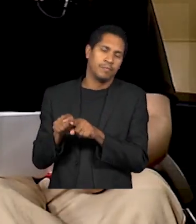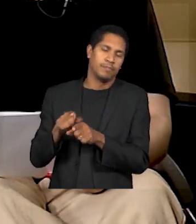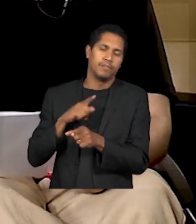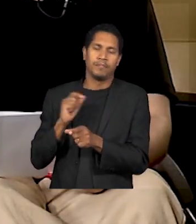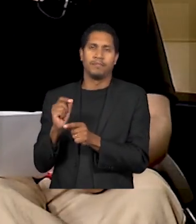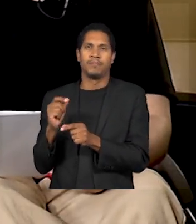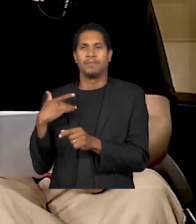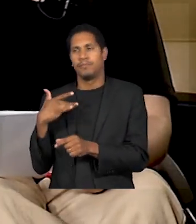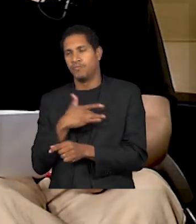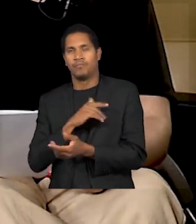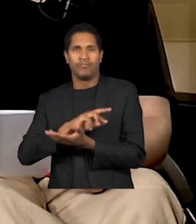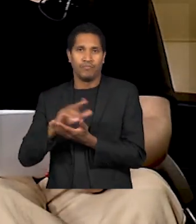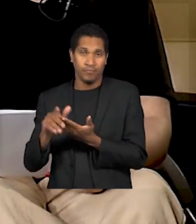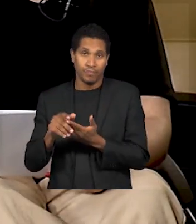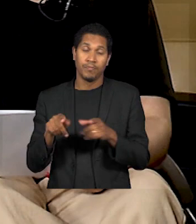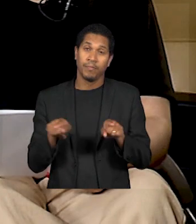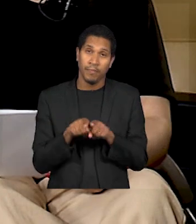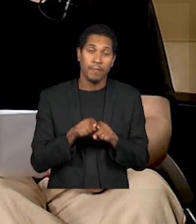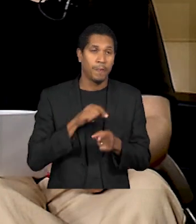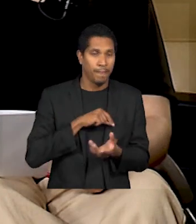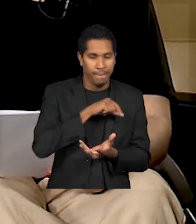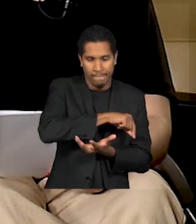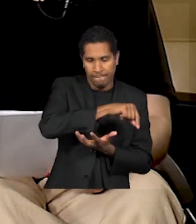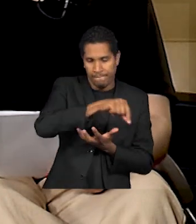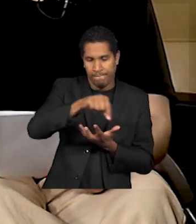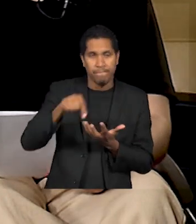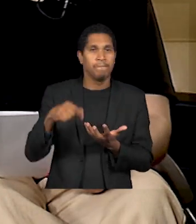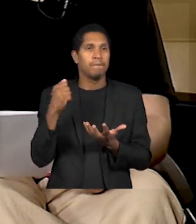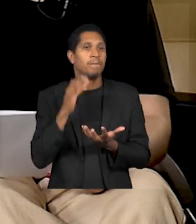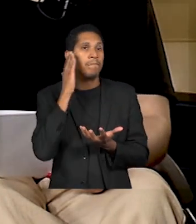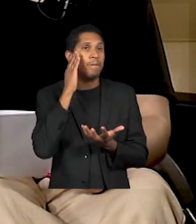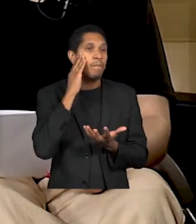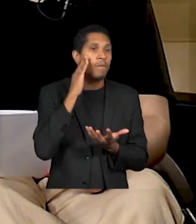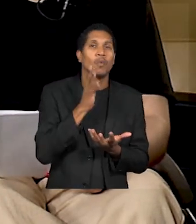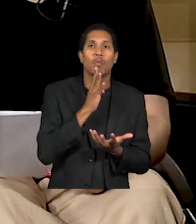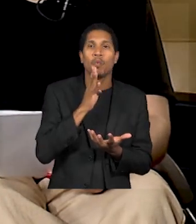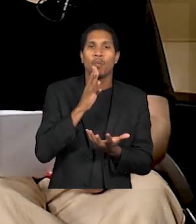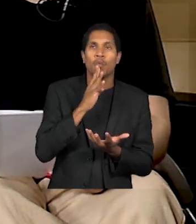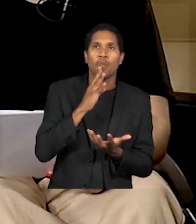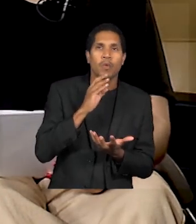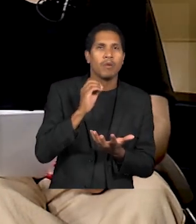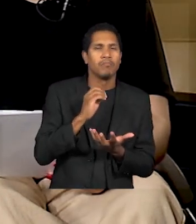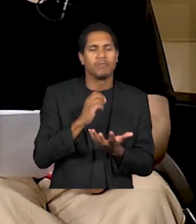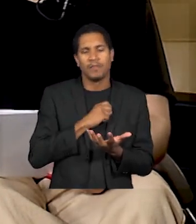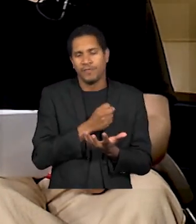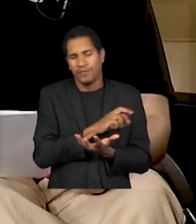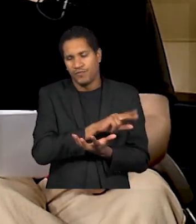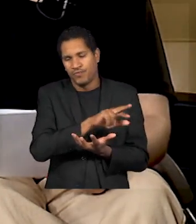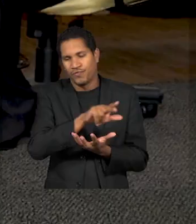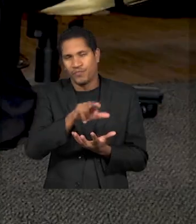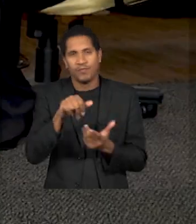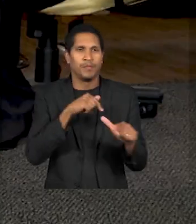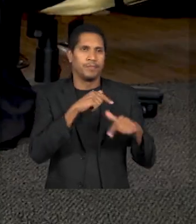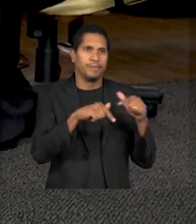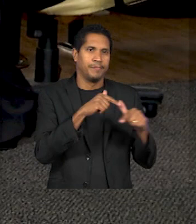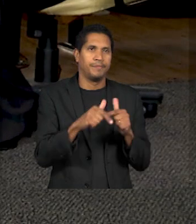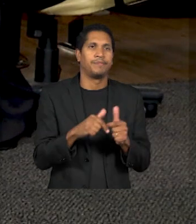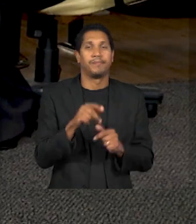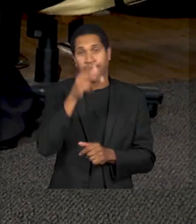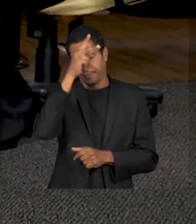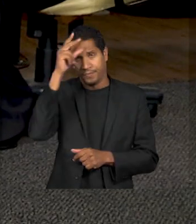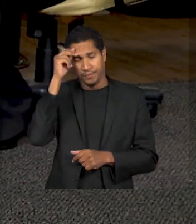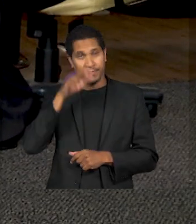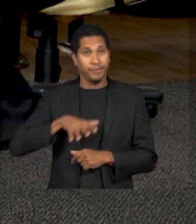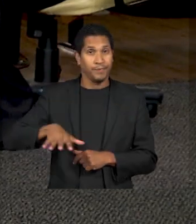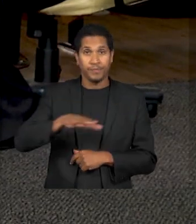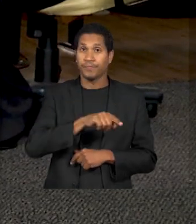e além de mexer com todas as secretarias, ou seja, tem que ter conhecimento amplo, né, do trabalho da prefeitura no geral, você